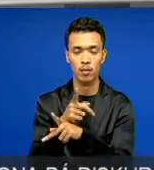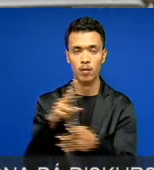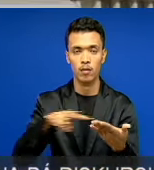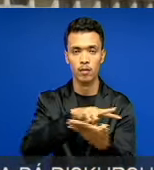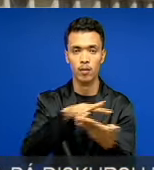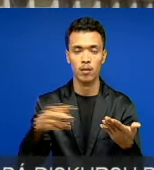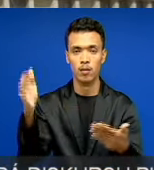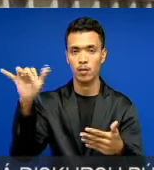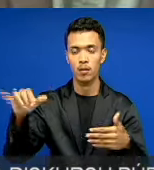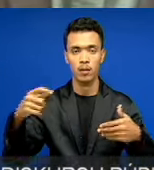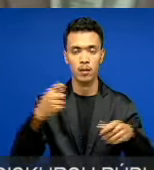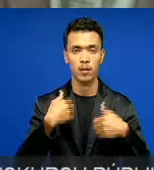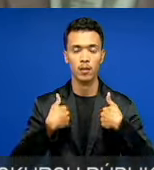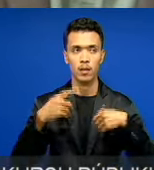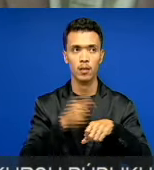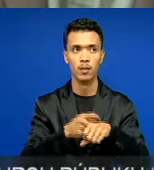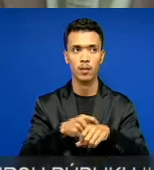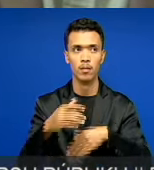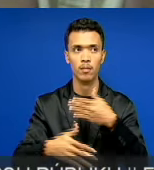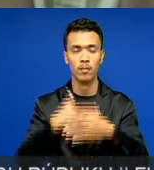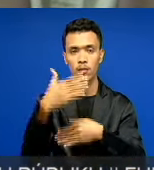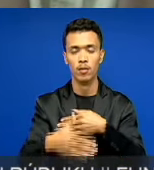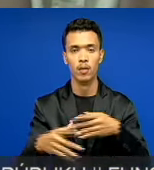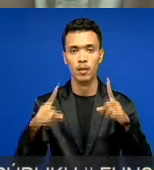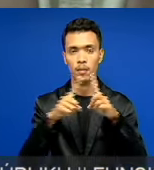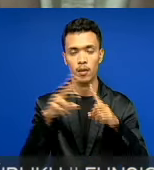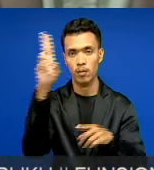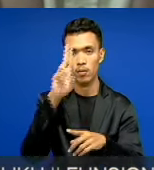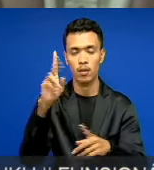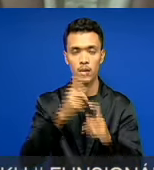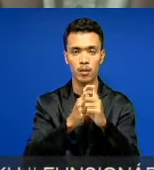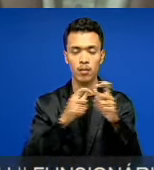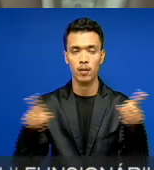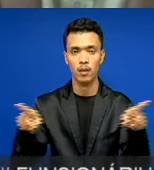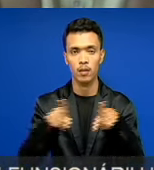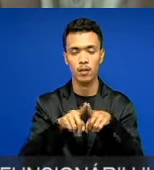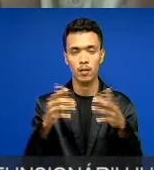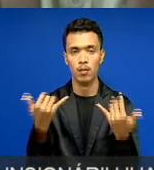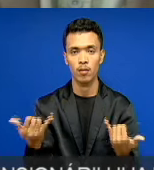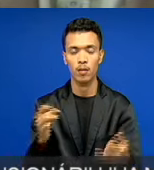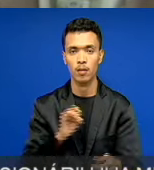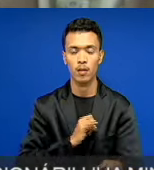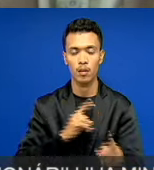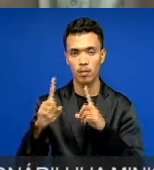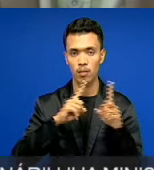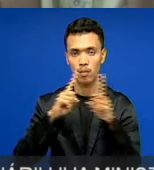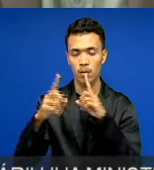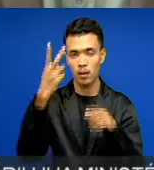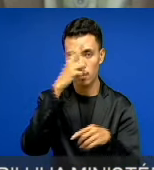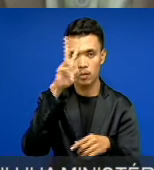violação se irá tempo do irmão. Ba utilização um veículo, mas a nessa. O renhao colhe o patrimônio para tu